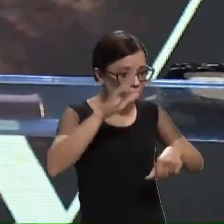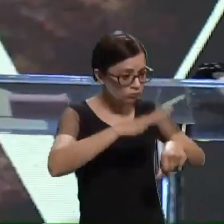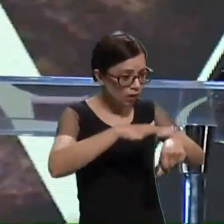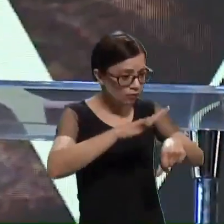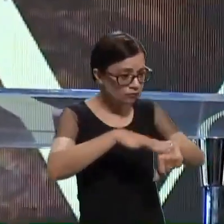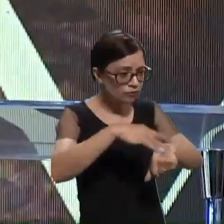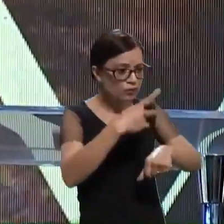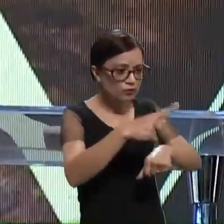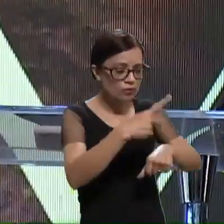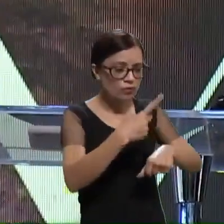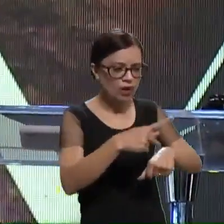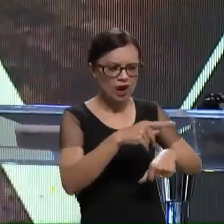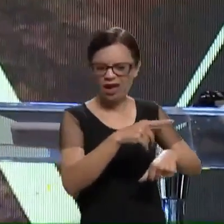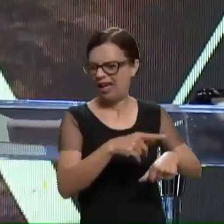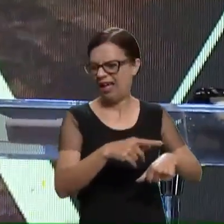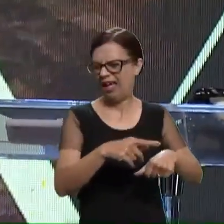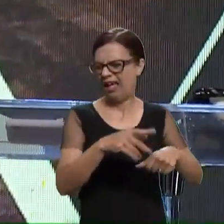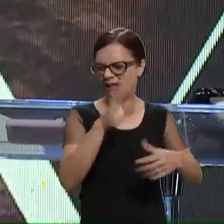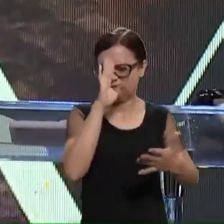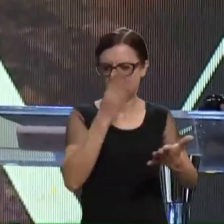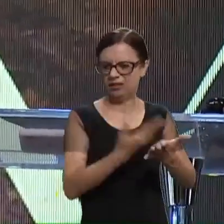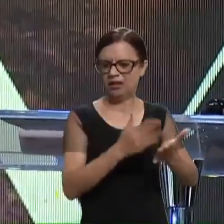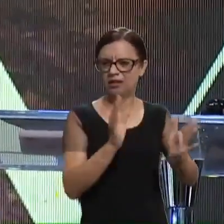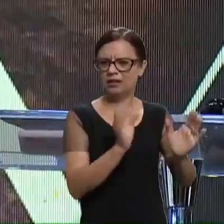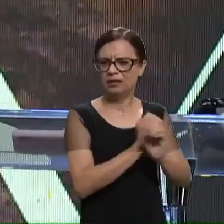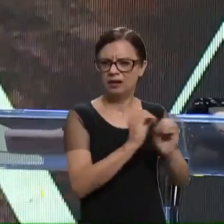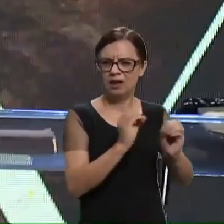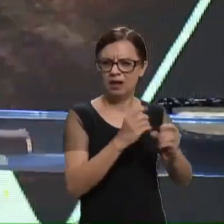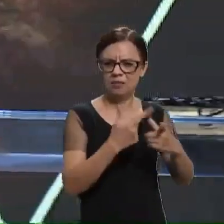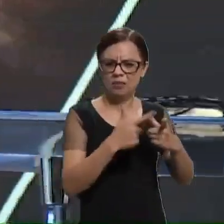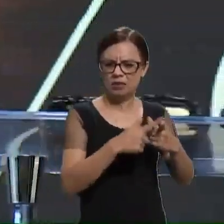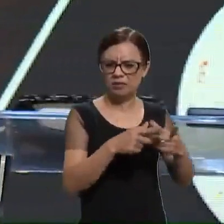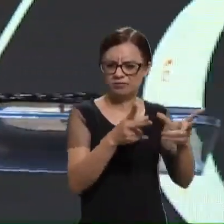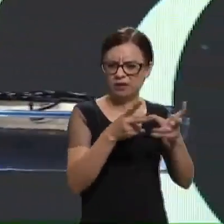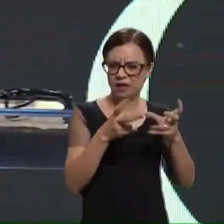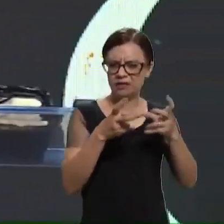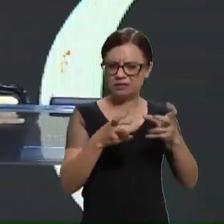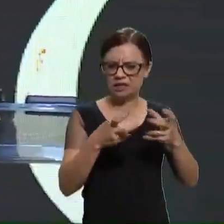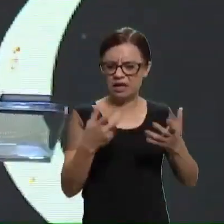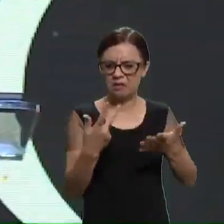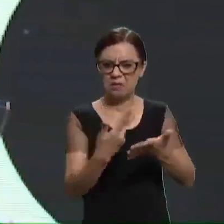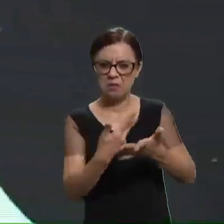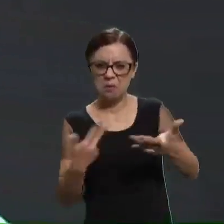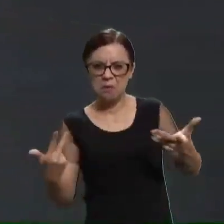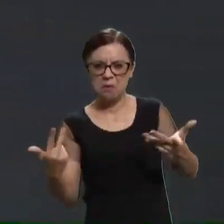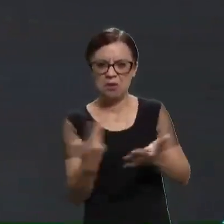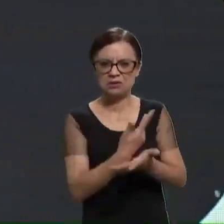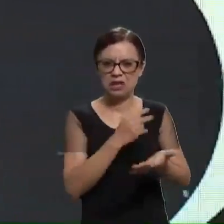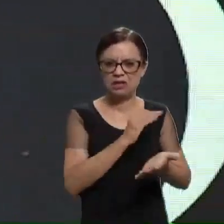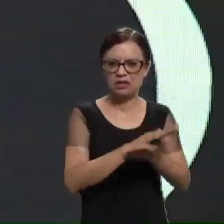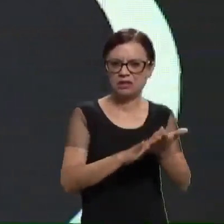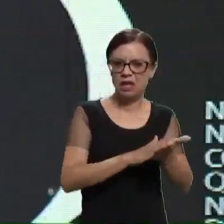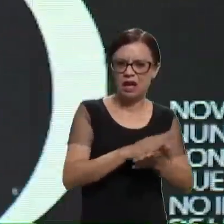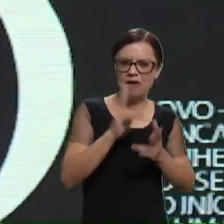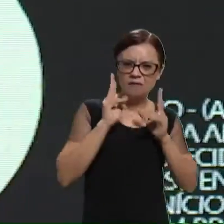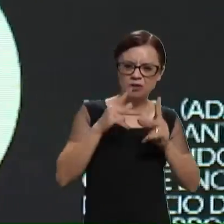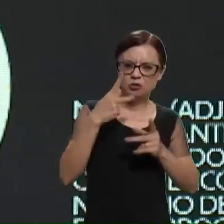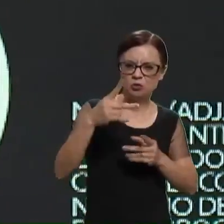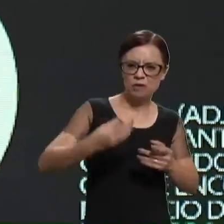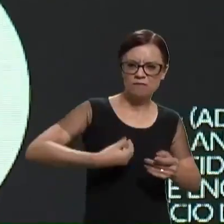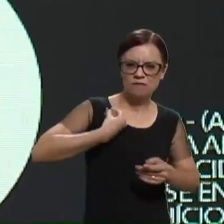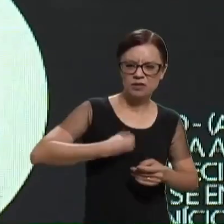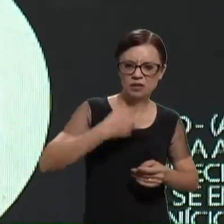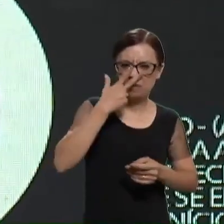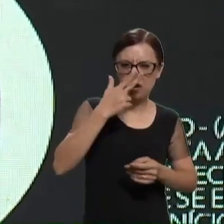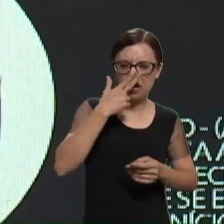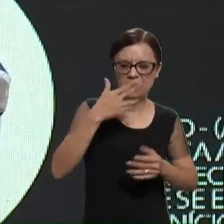fazendo algo novo, parece que Ele não está dentro, porque Ele olha para a sua realidade e as coisas não estão mudando. Ele olha para a sua realidade e as coisas